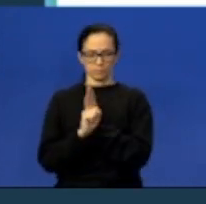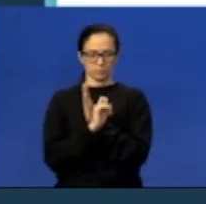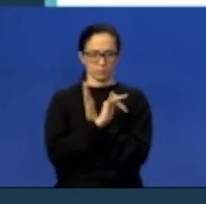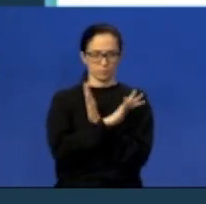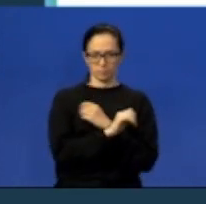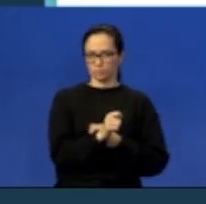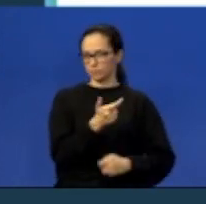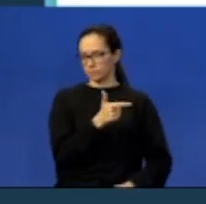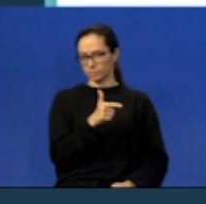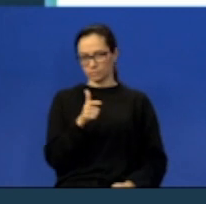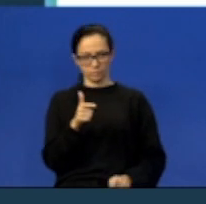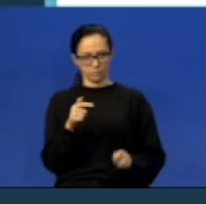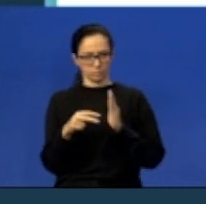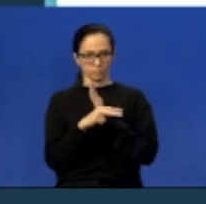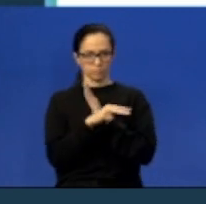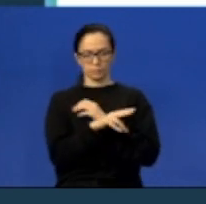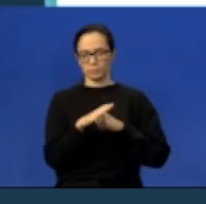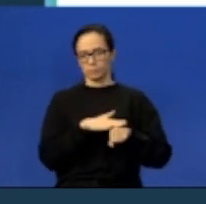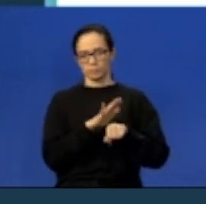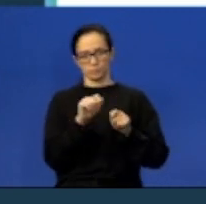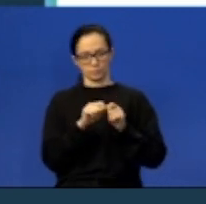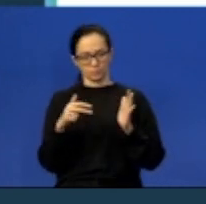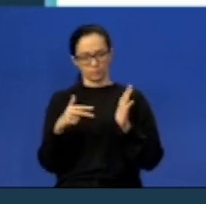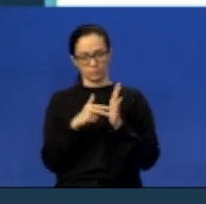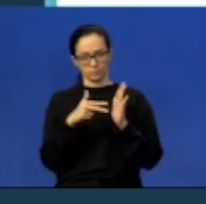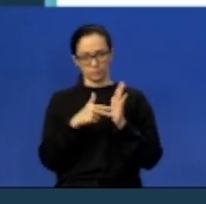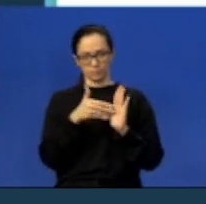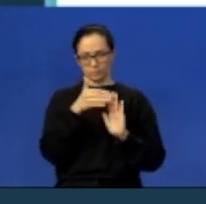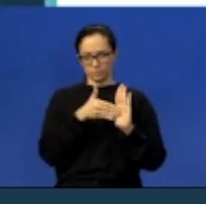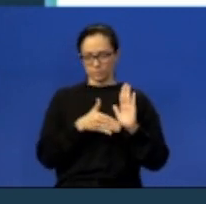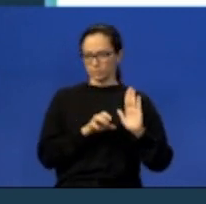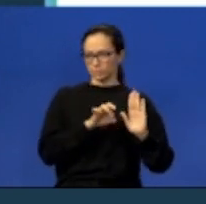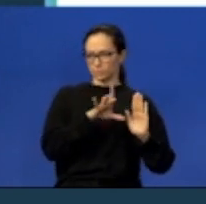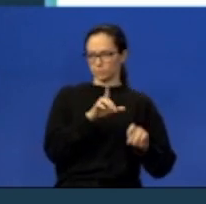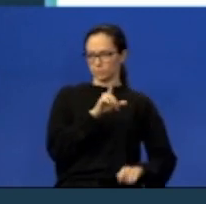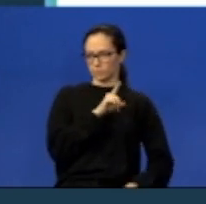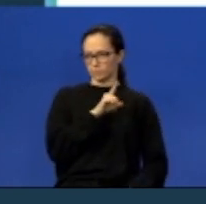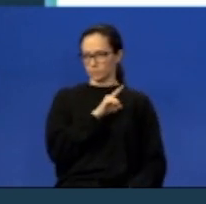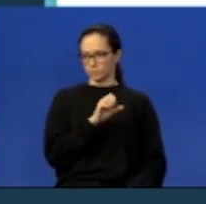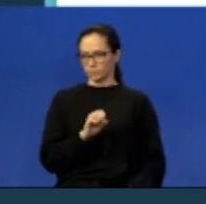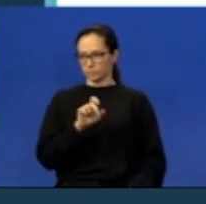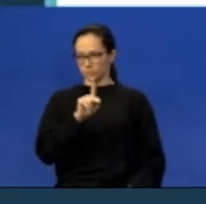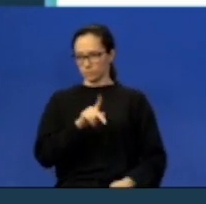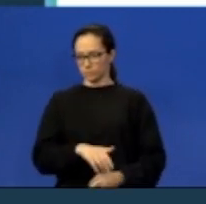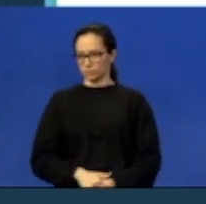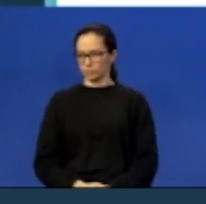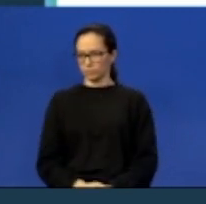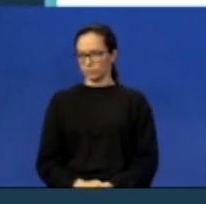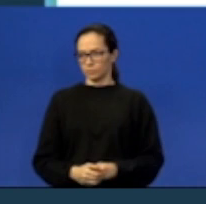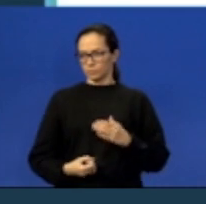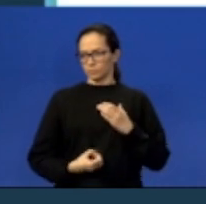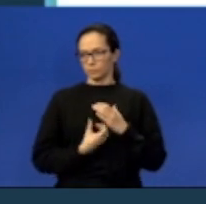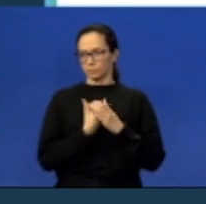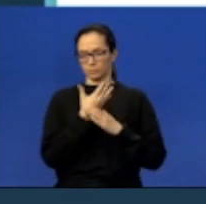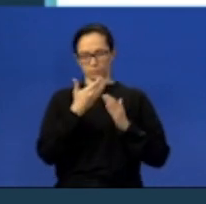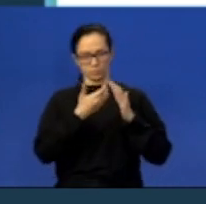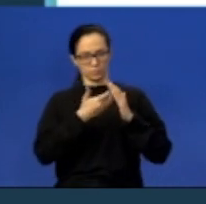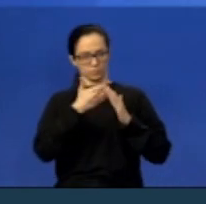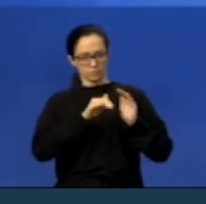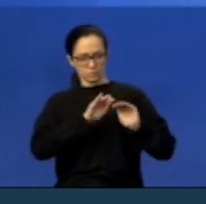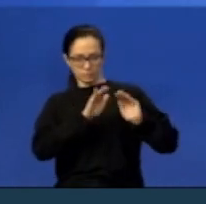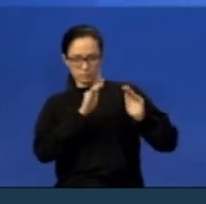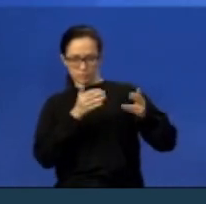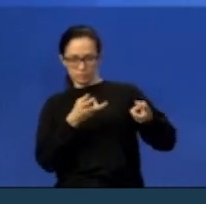cálculos renais, os ossos, ou interagem com ela e se dispersa, como por exemplo os gases, a formação de sombra acústica